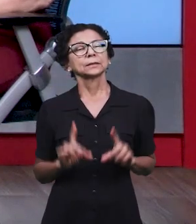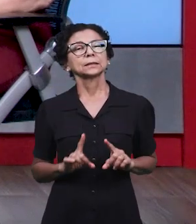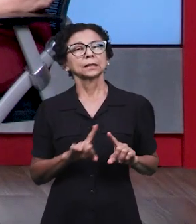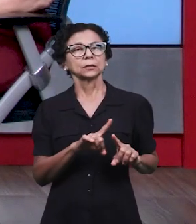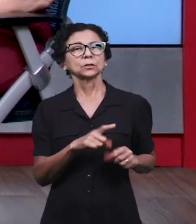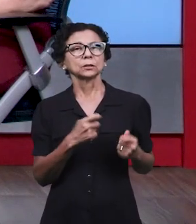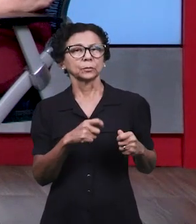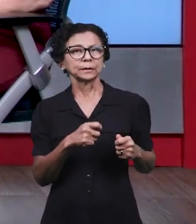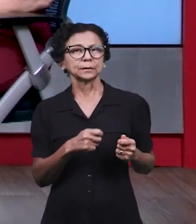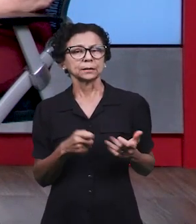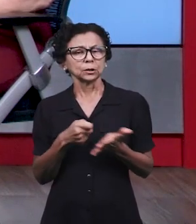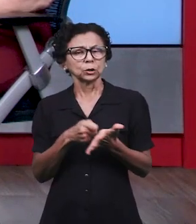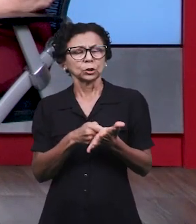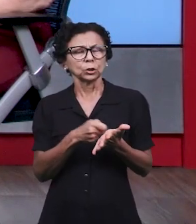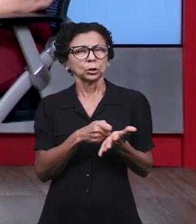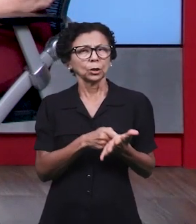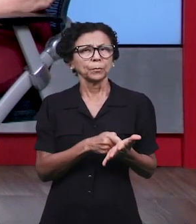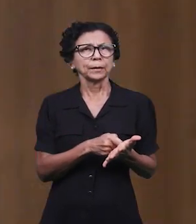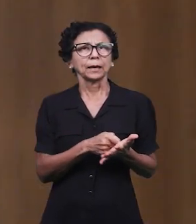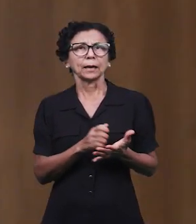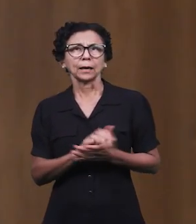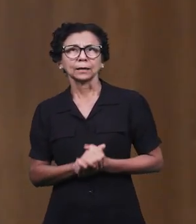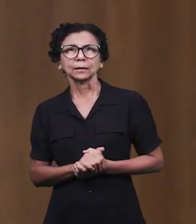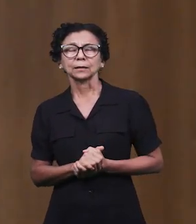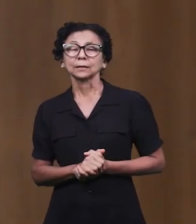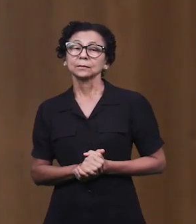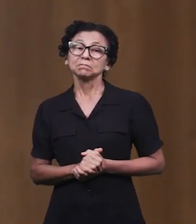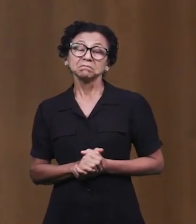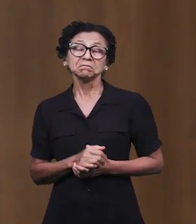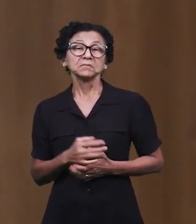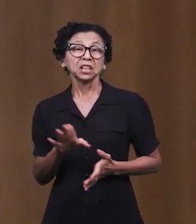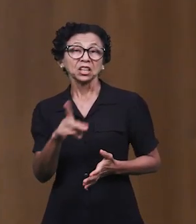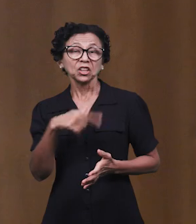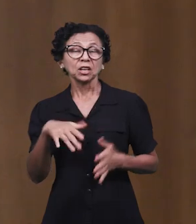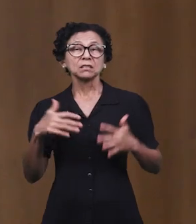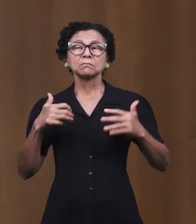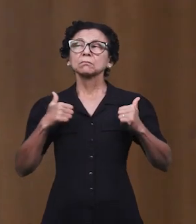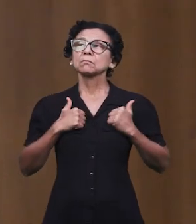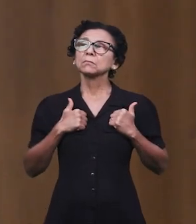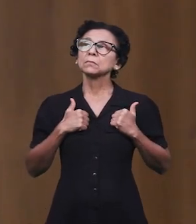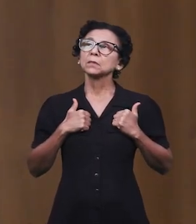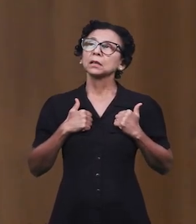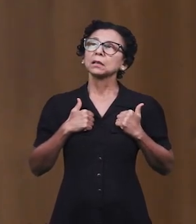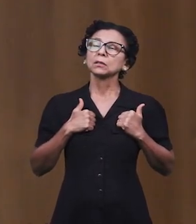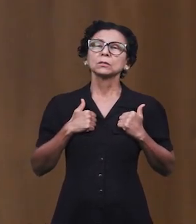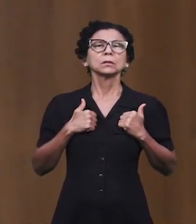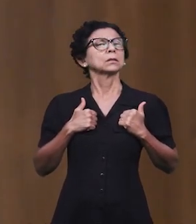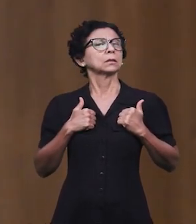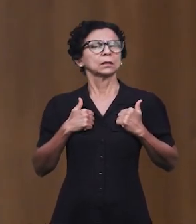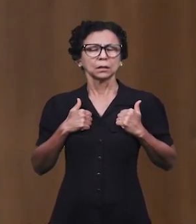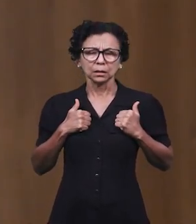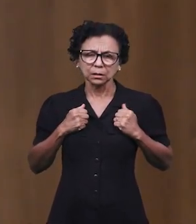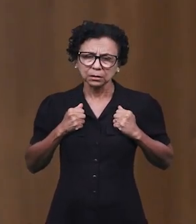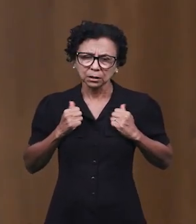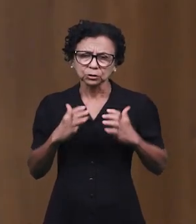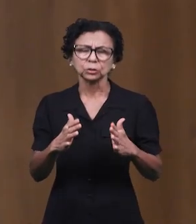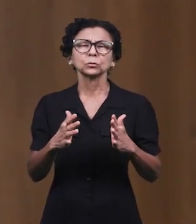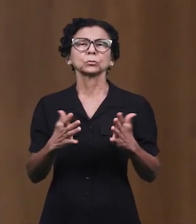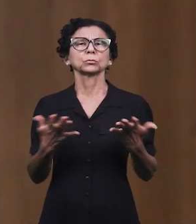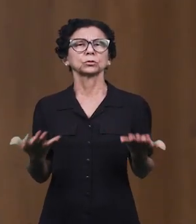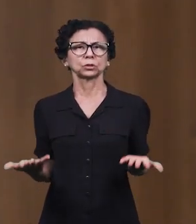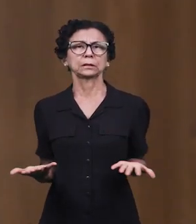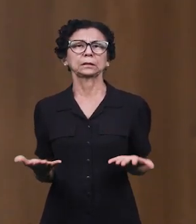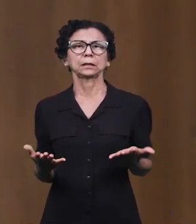inertes, né? Assim, a gente está vendo a coisa não acontecendo e fica todo mundo parado. Então, assim, precisa ser fiscalizado. O Ministério do